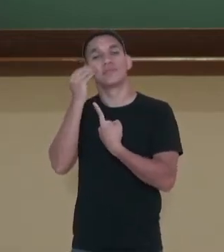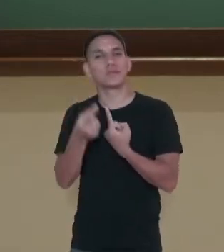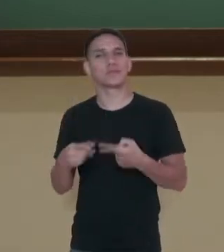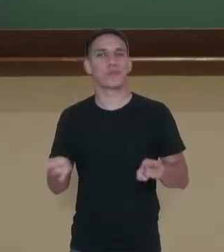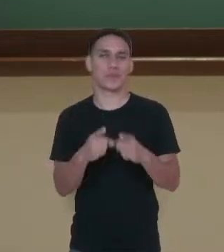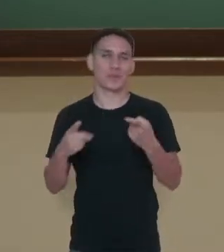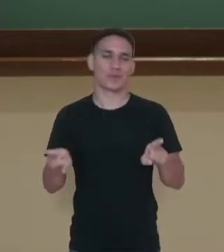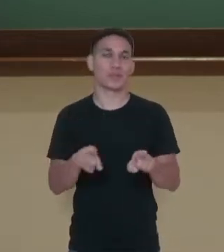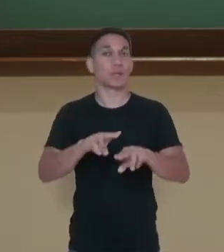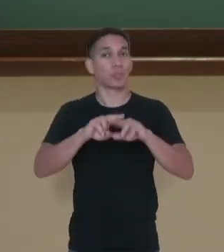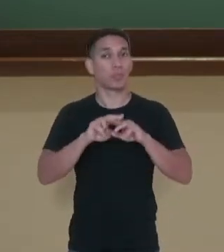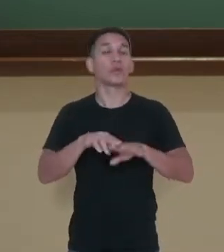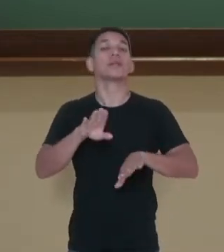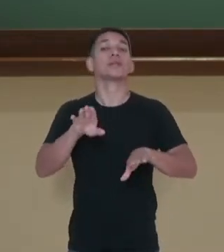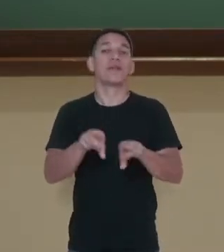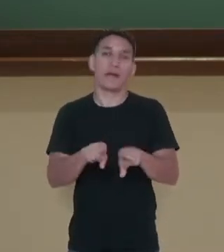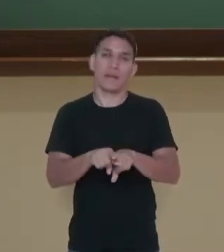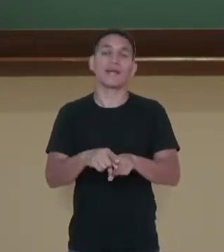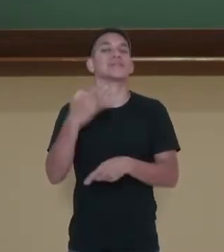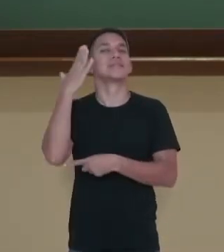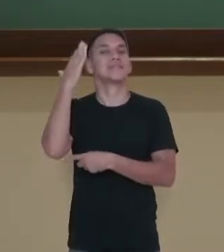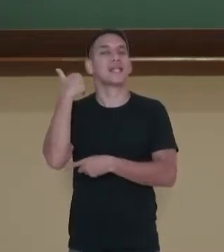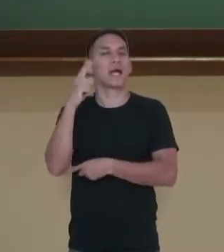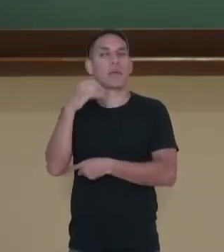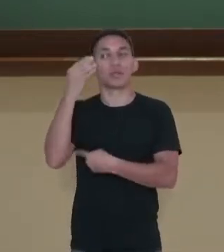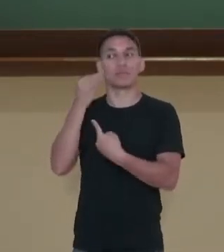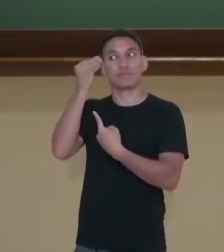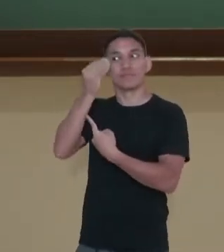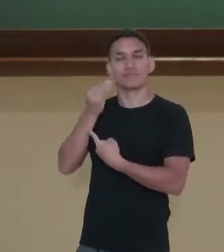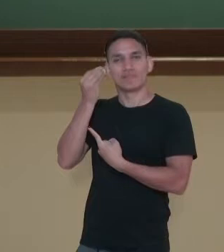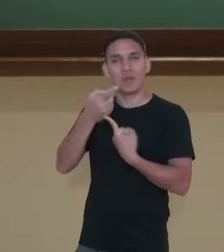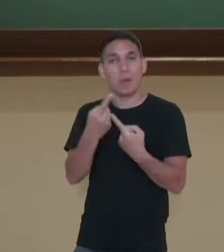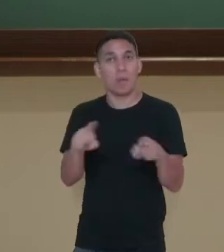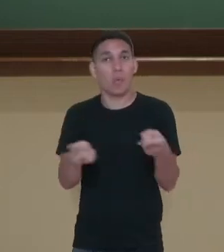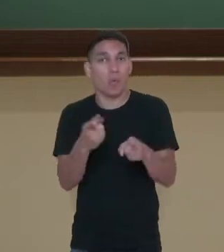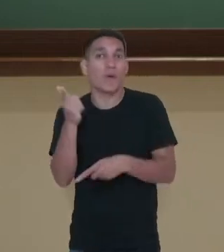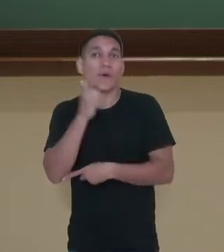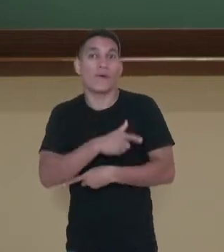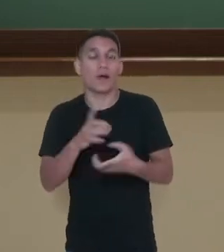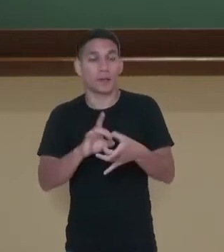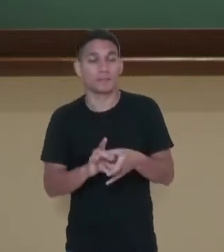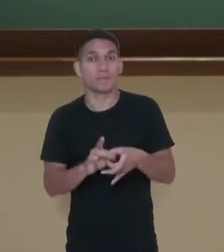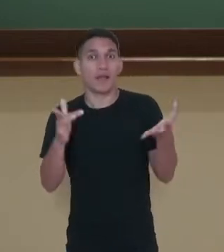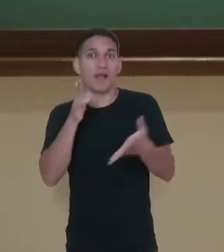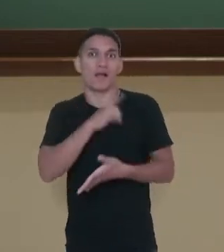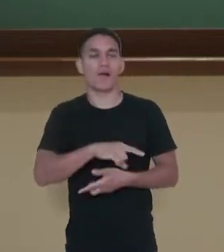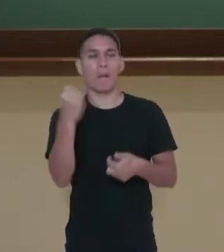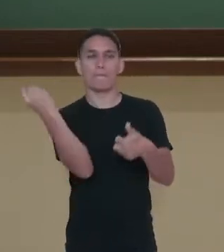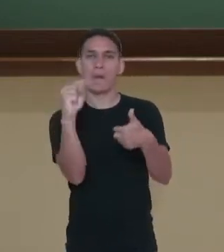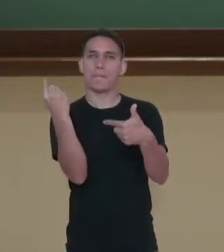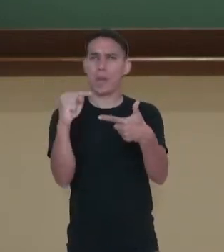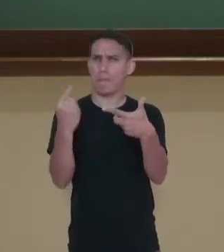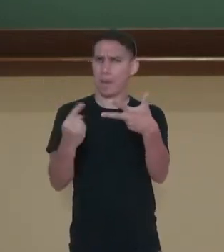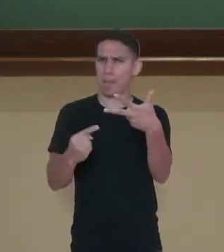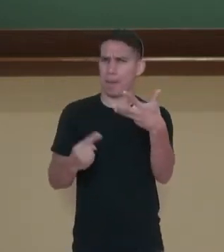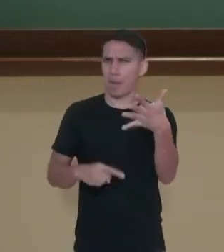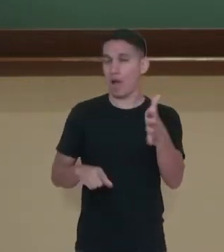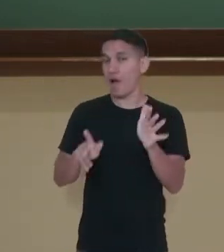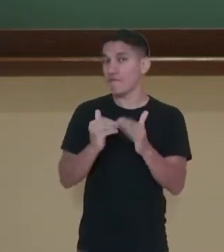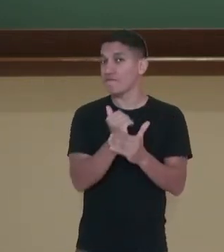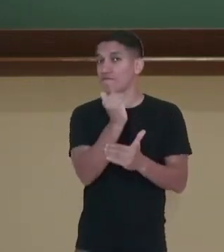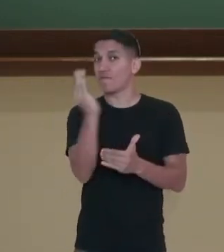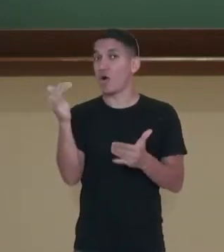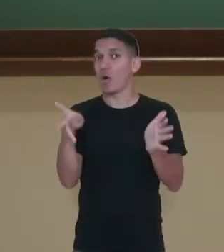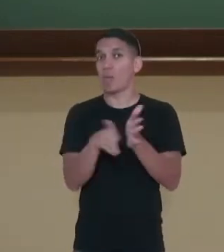sabe que a experimentação musical, ela permite possibilidades que vão fora daquela linha que a gente tem